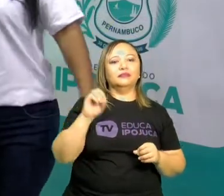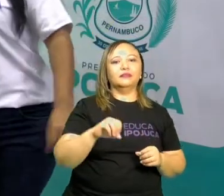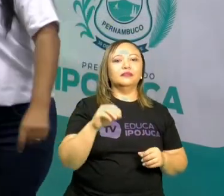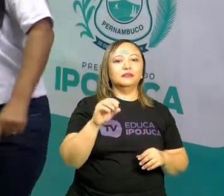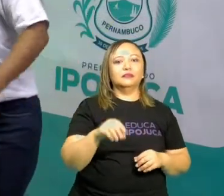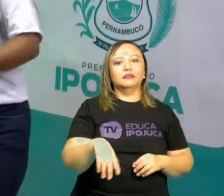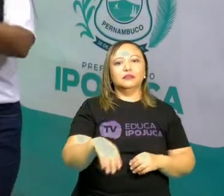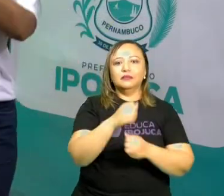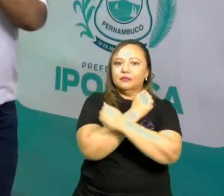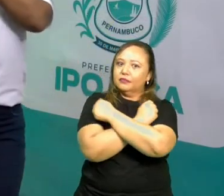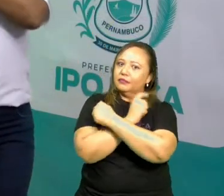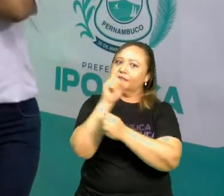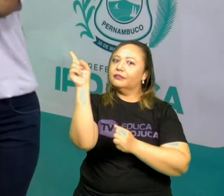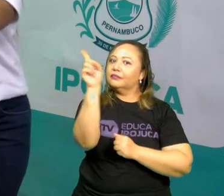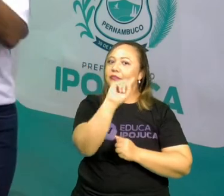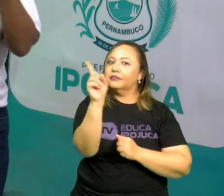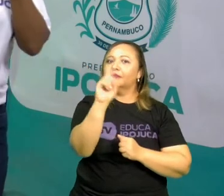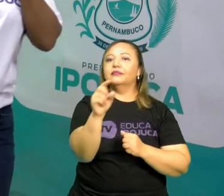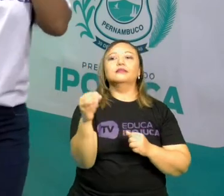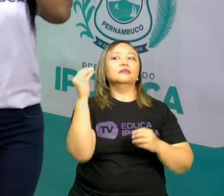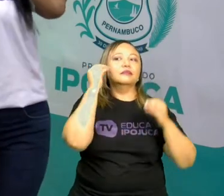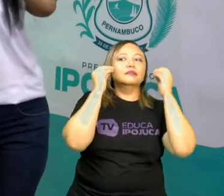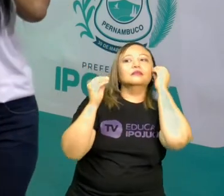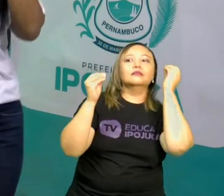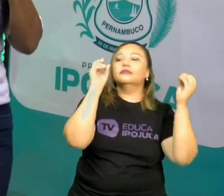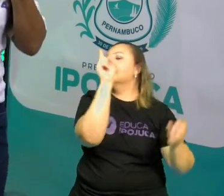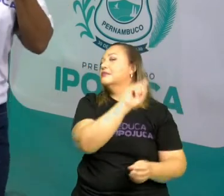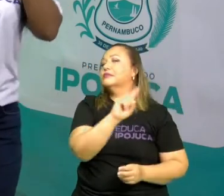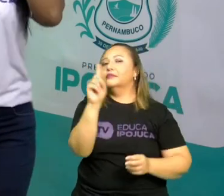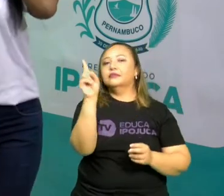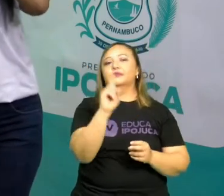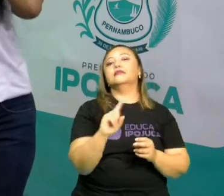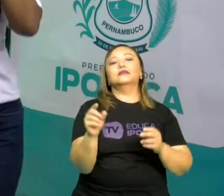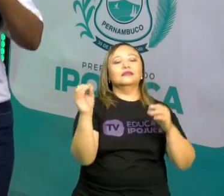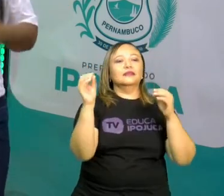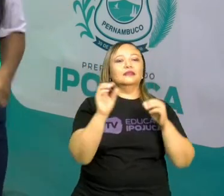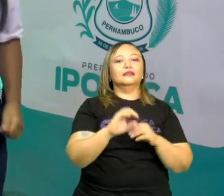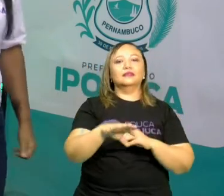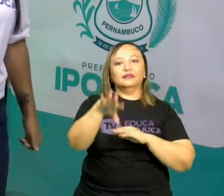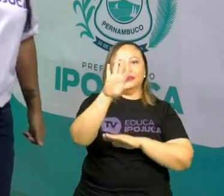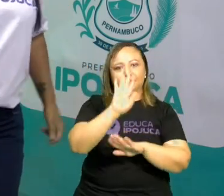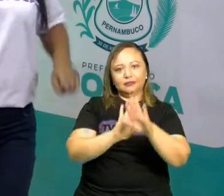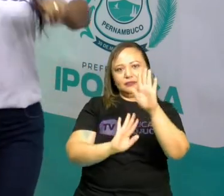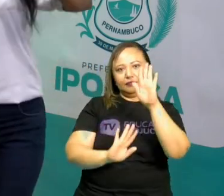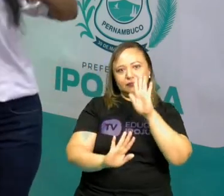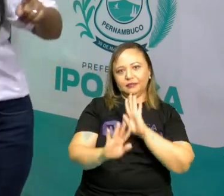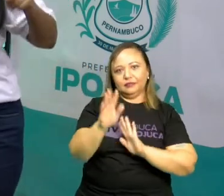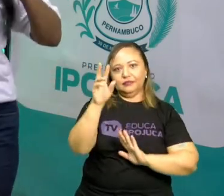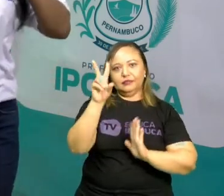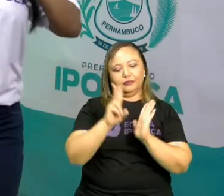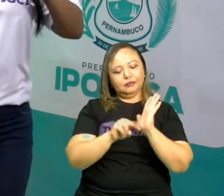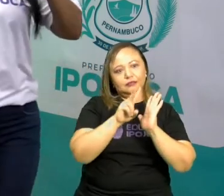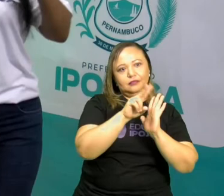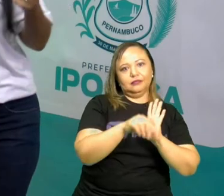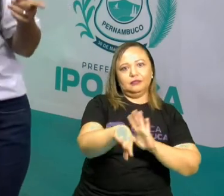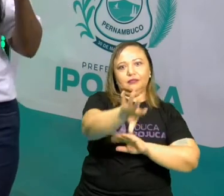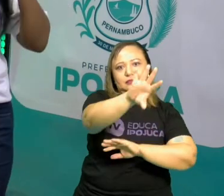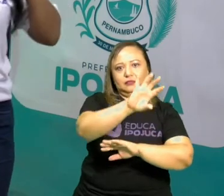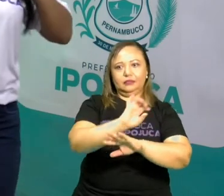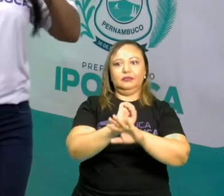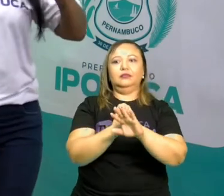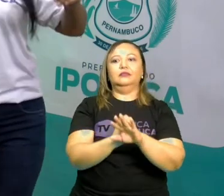Não pode abraçar, não pode beijar, pois tem que cuidar pro vírus não vir